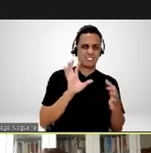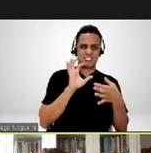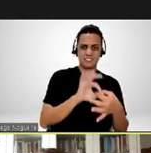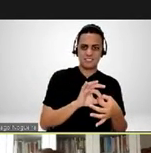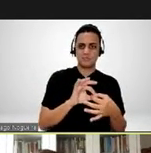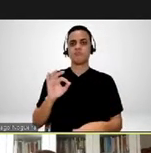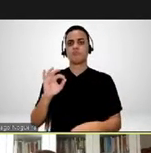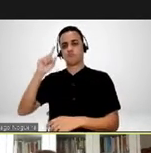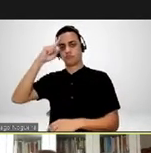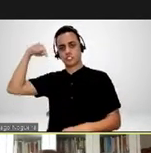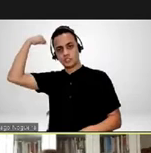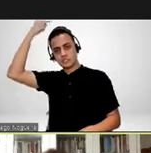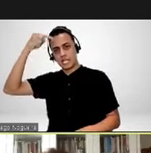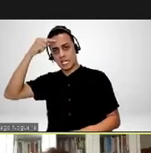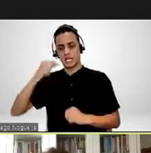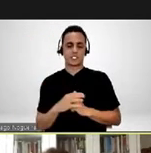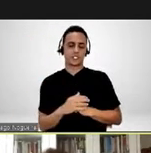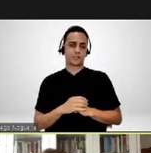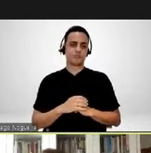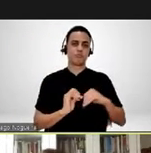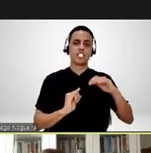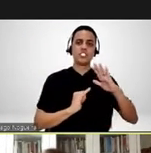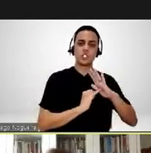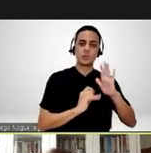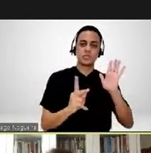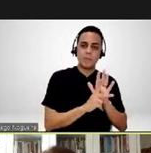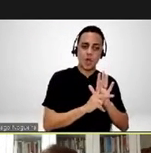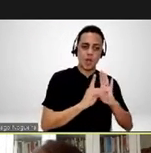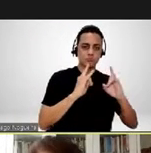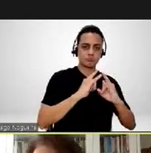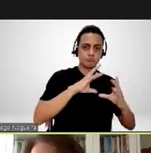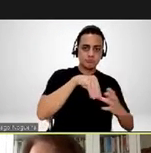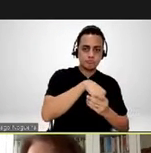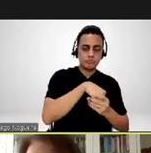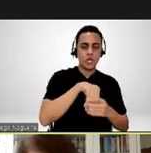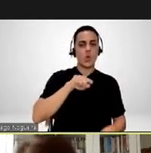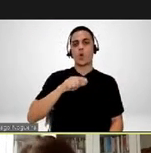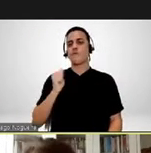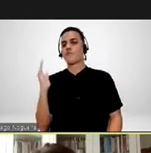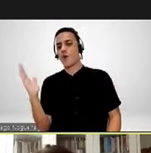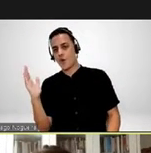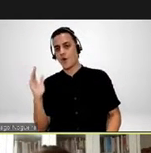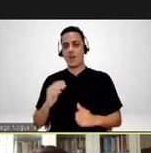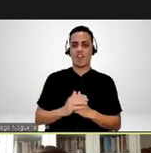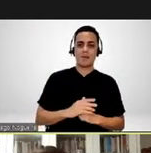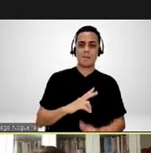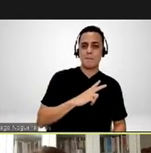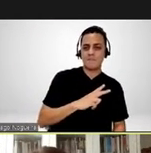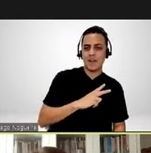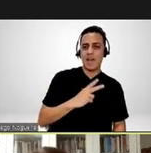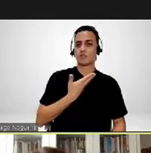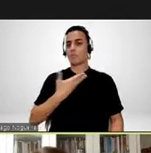não institucional, entre outras, né? Agora vamos para o relato da Maria das